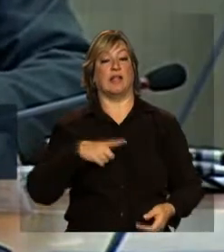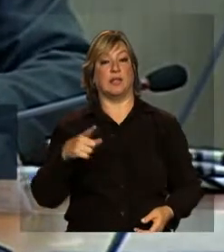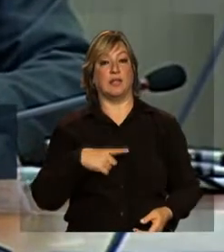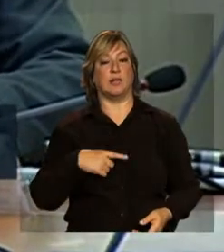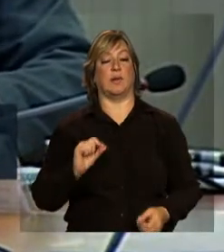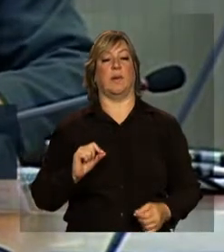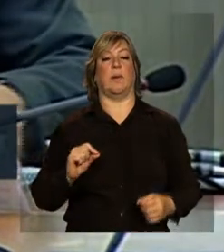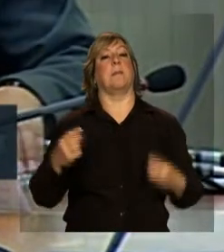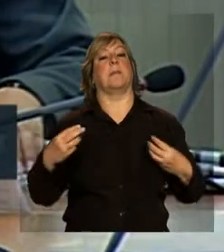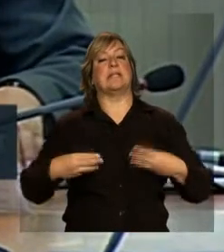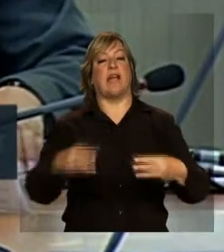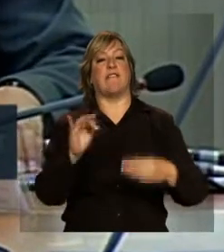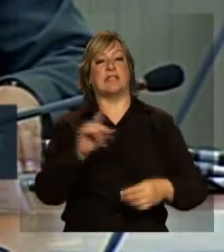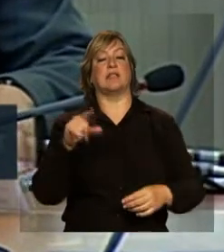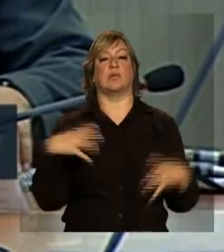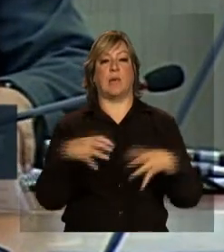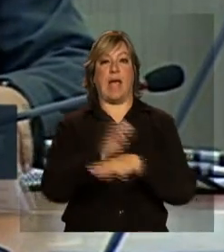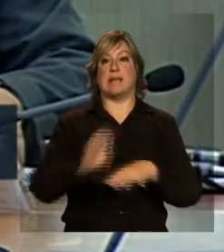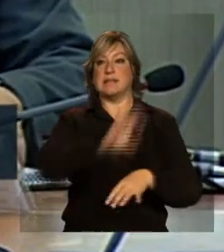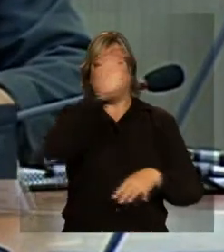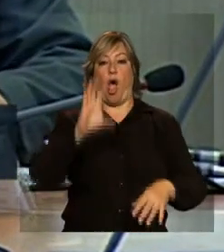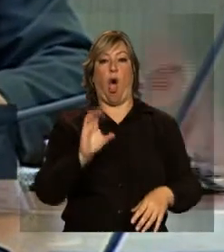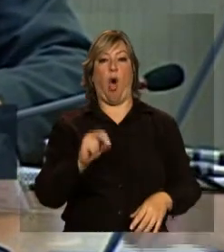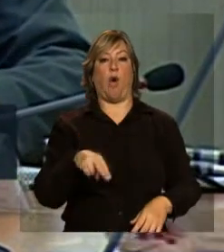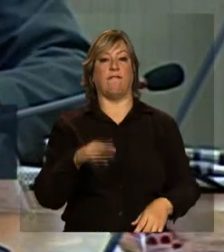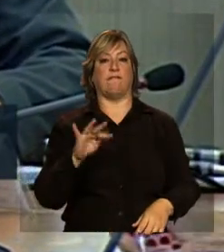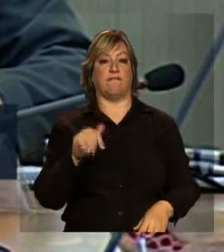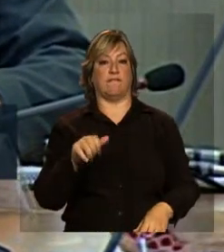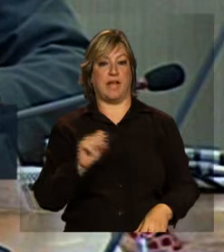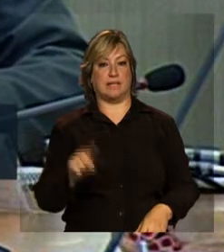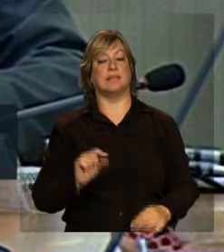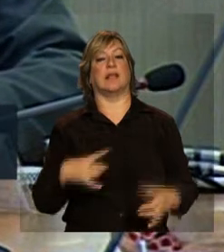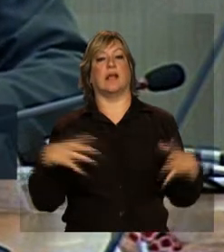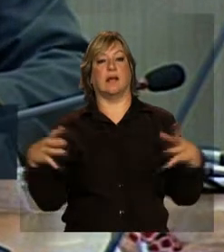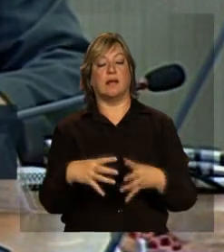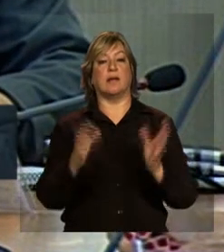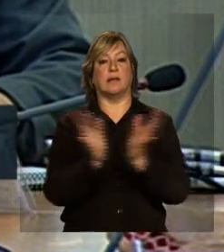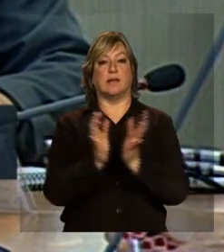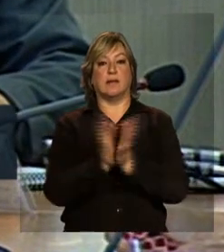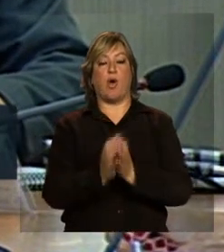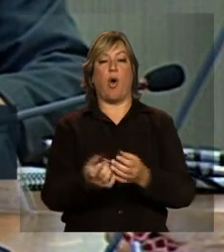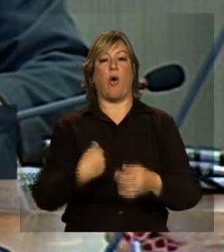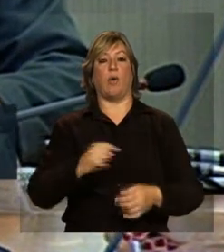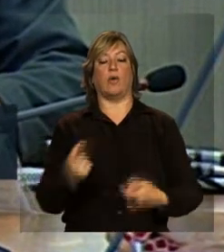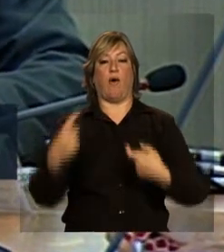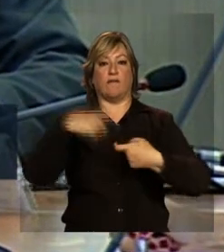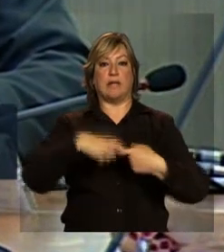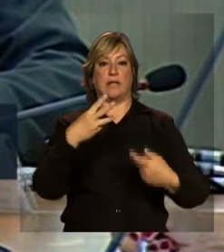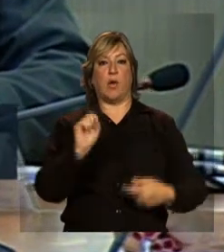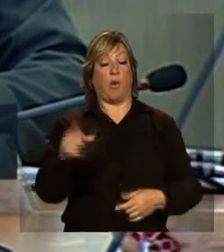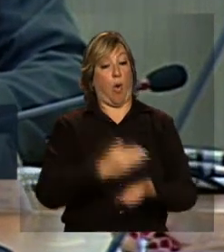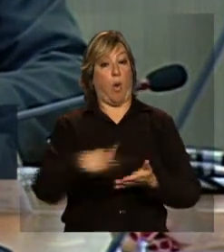Fazenda com os estados, no CONFAS, termos então o convênio 38, que a partir de